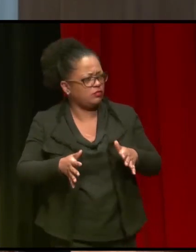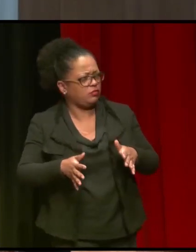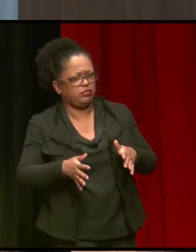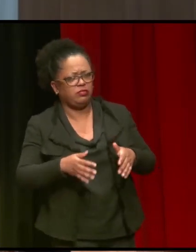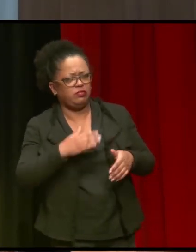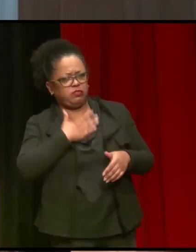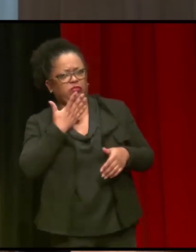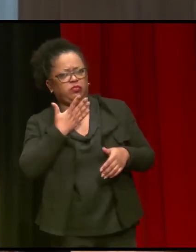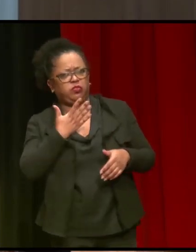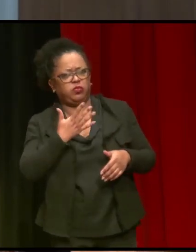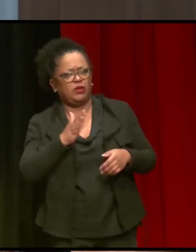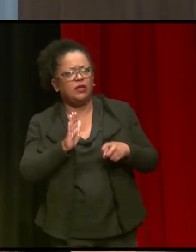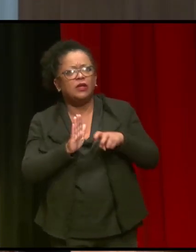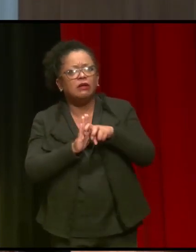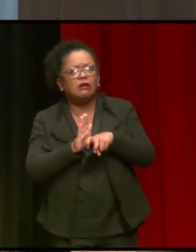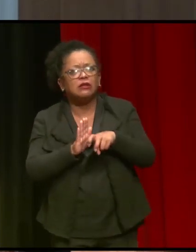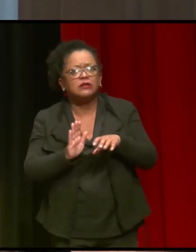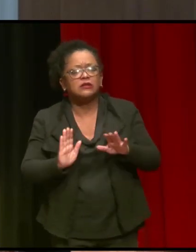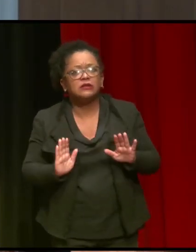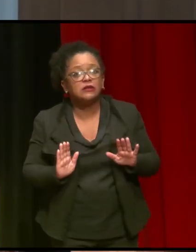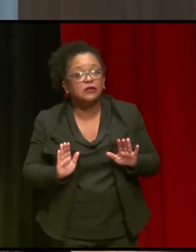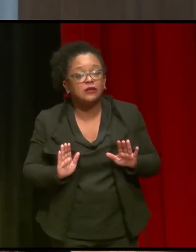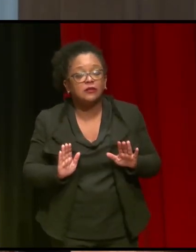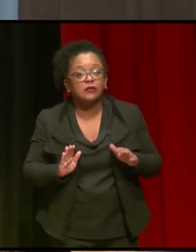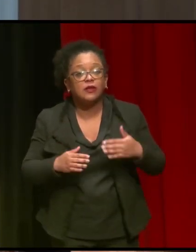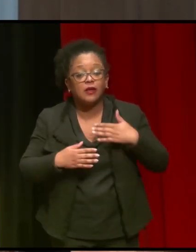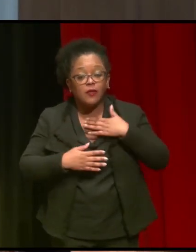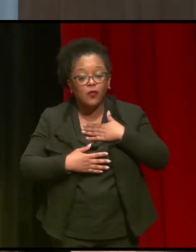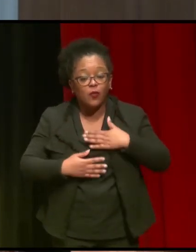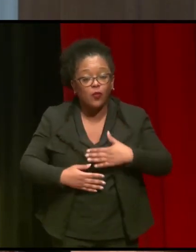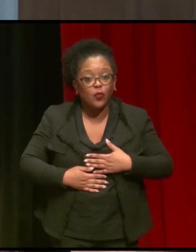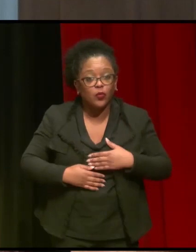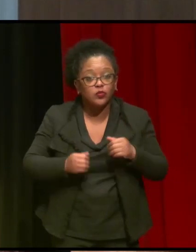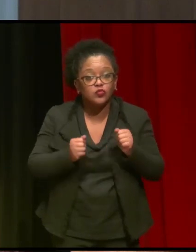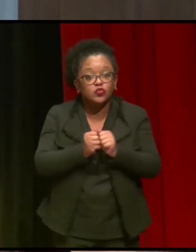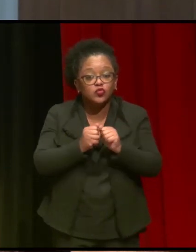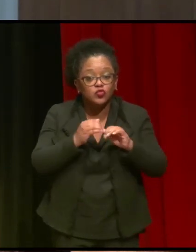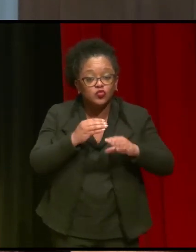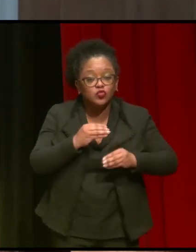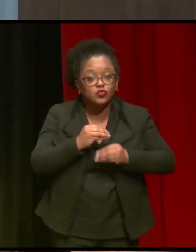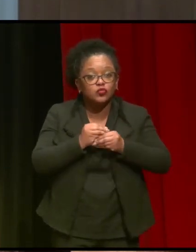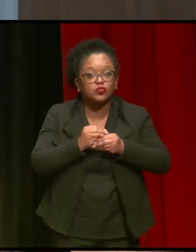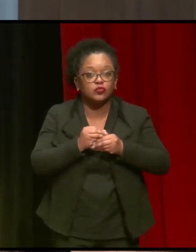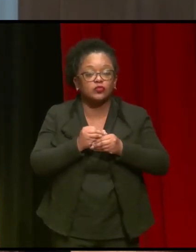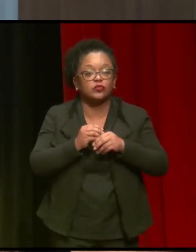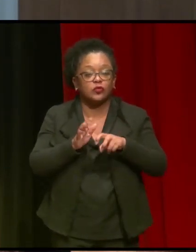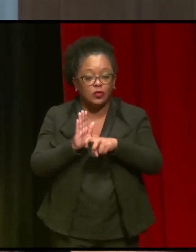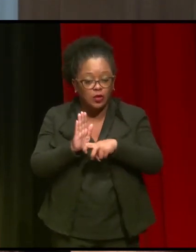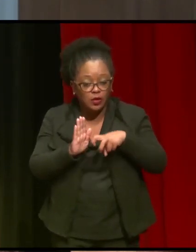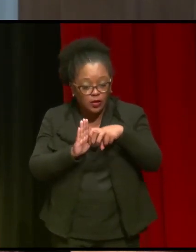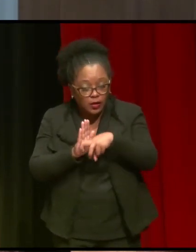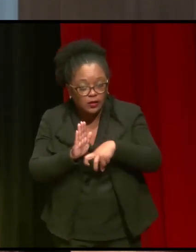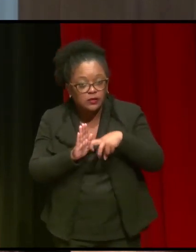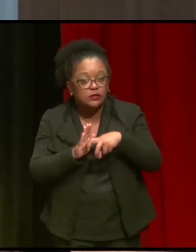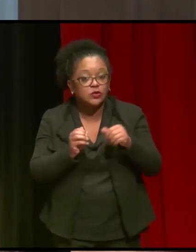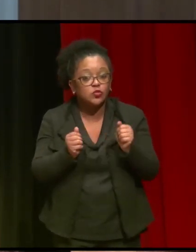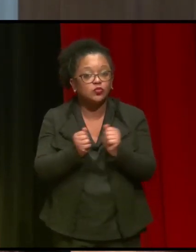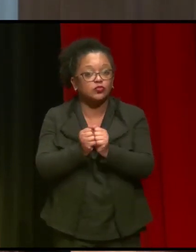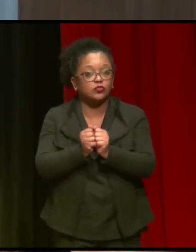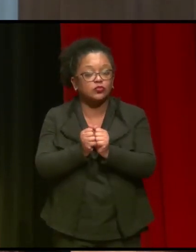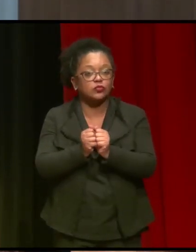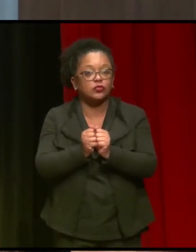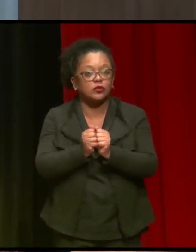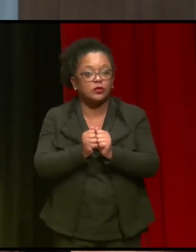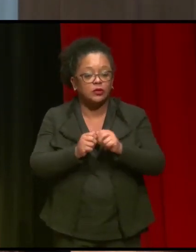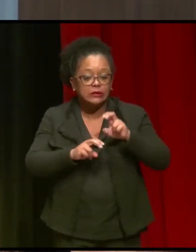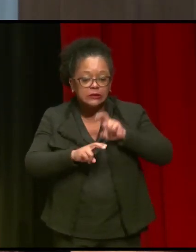ficar louco, por quê, gente? Porque a cadeira é parte do corpo dele. Vocês estão entendendo isso? A cadeira é a parte